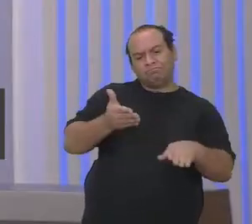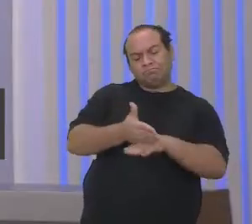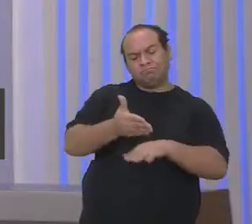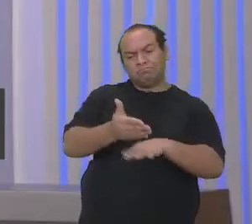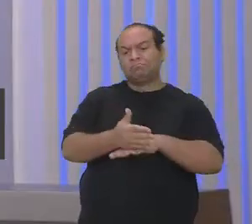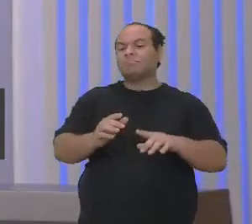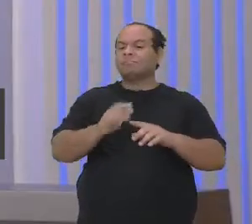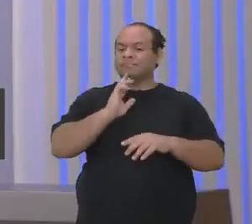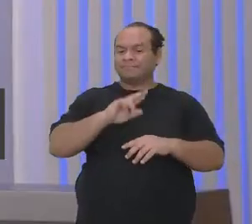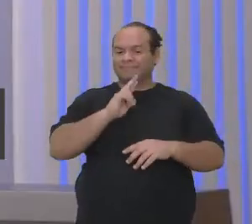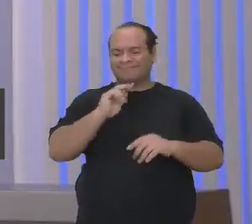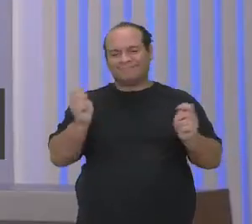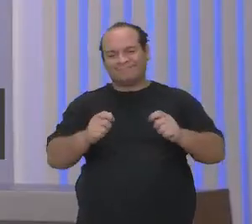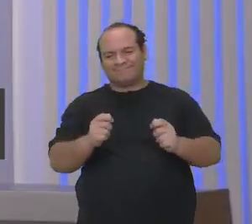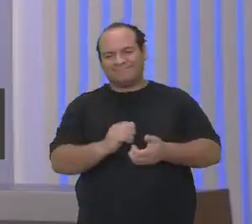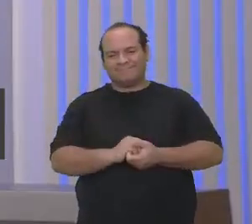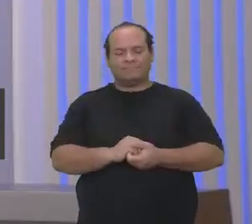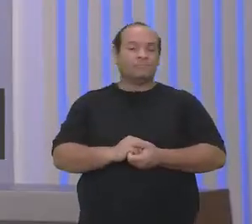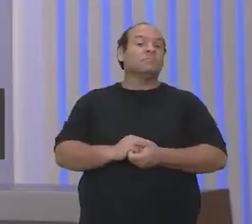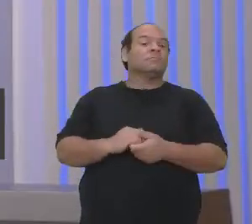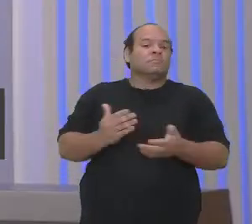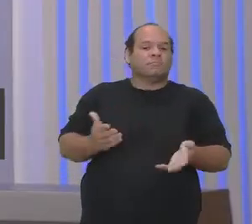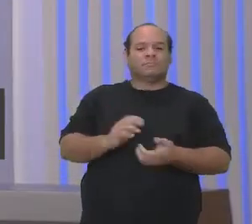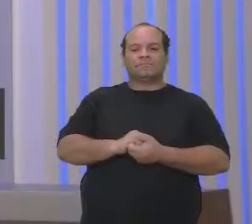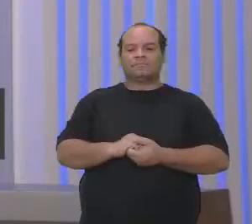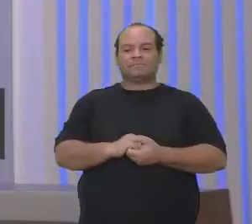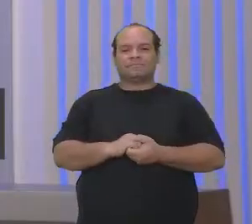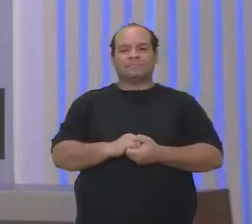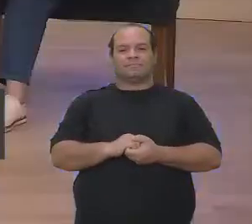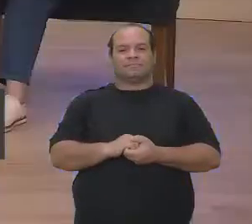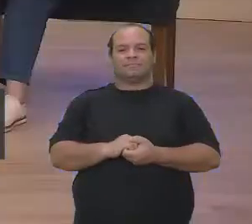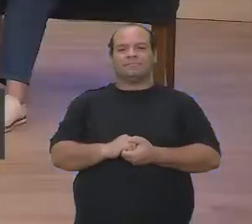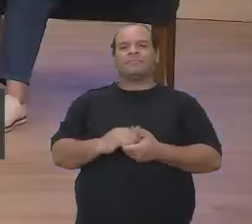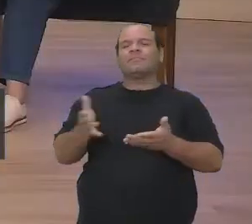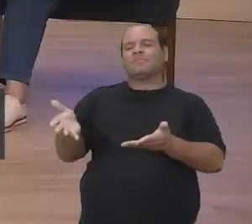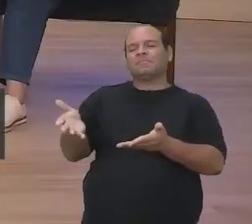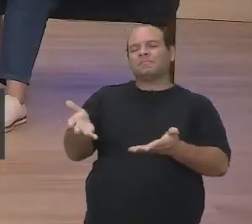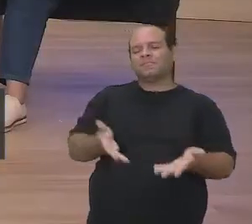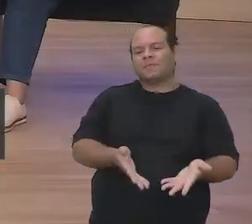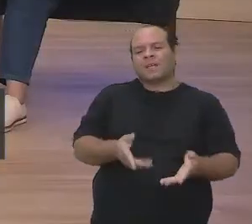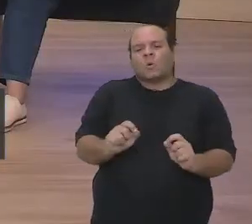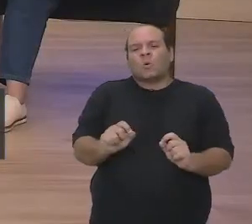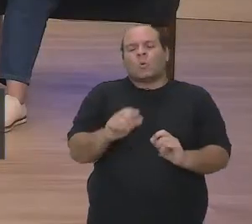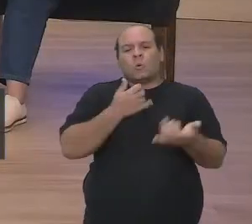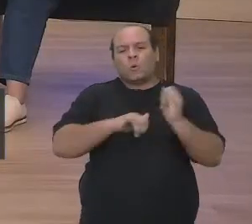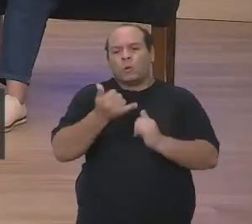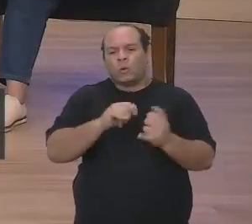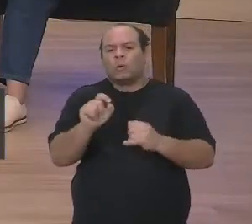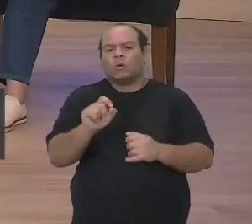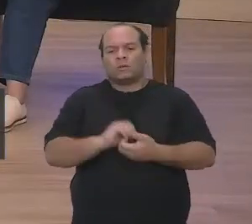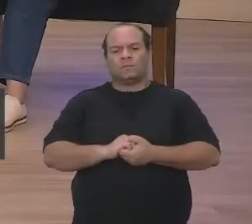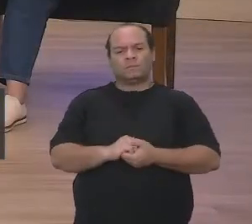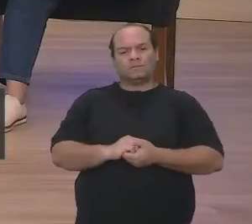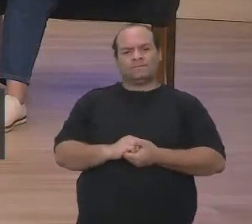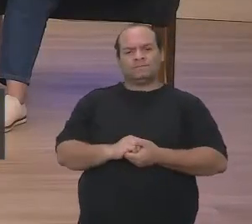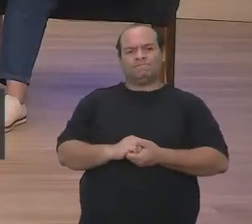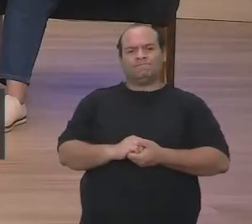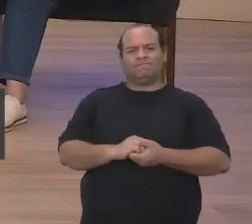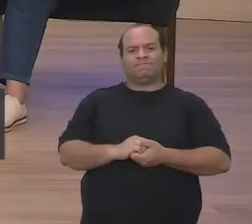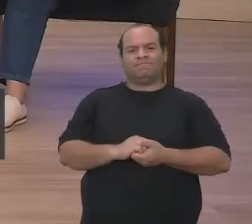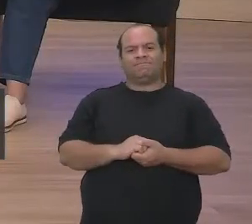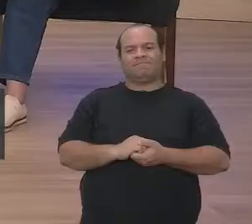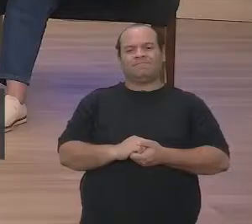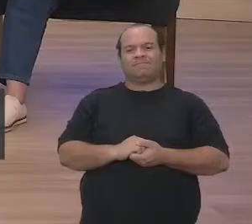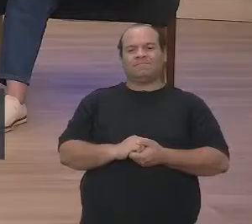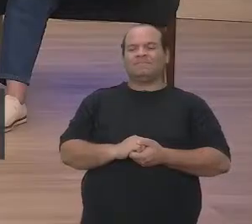vocês respondem para a gente, tá certo? Então, é isso. Renan, o que é energia? Ai,